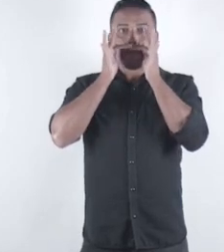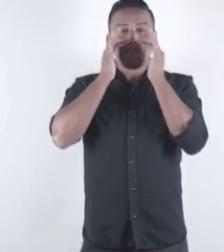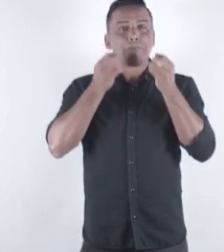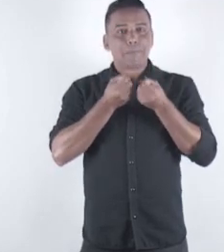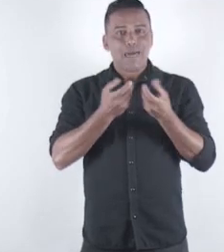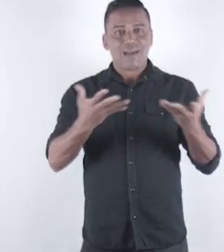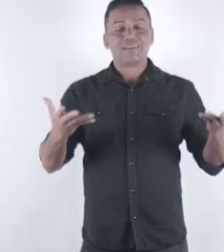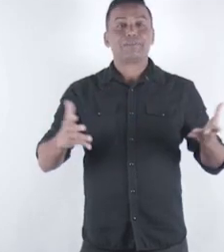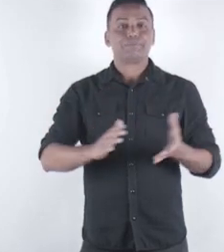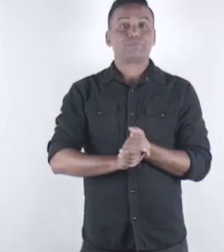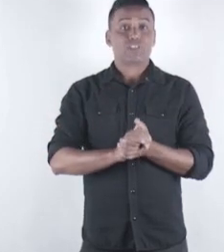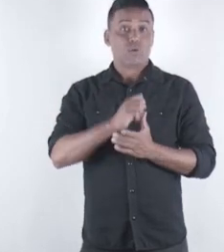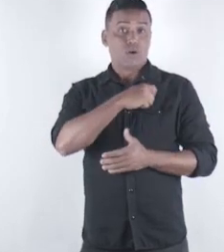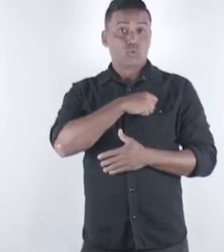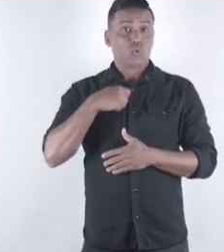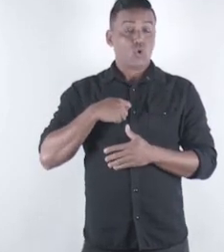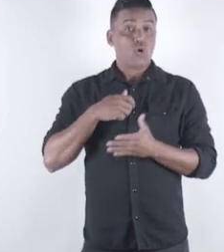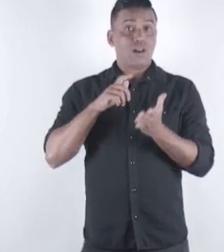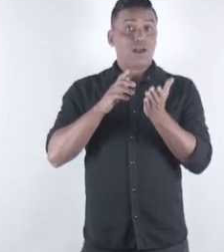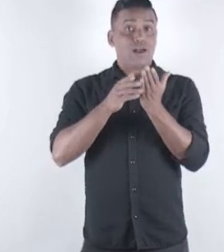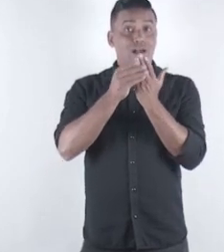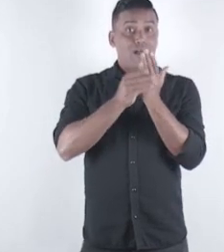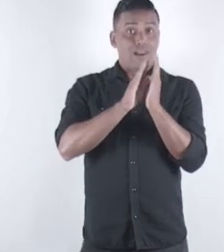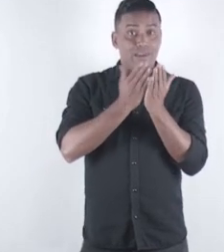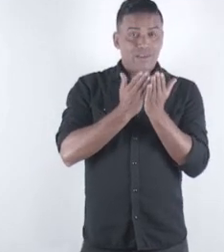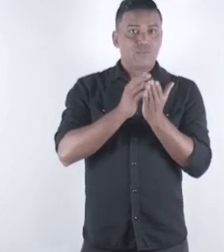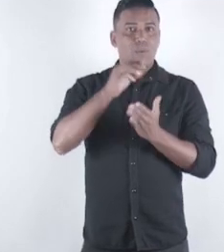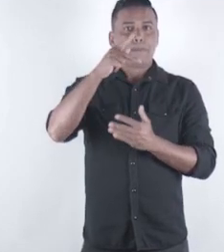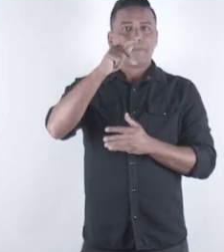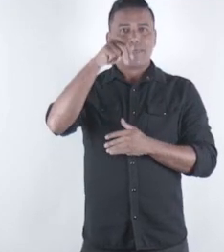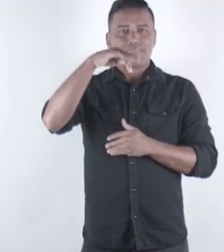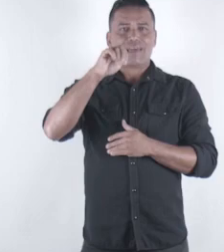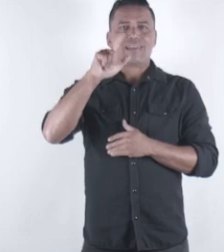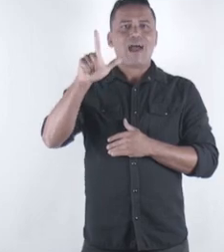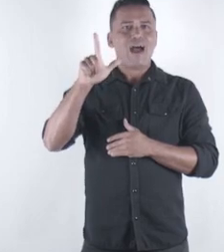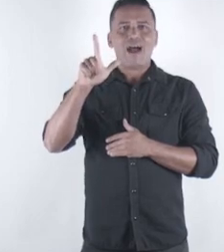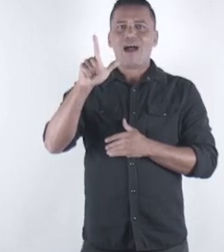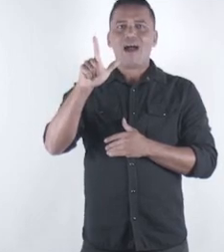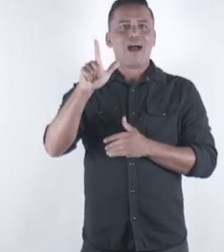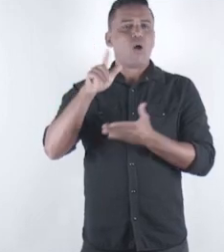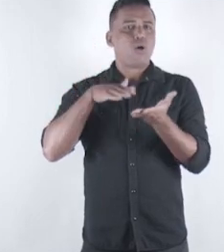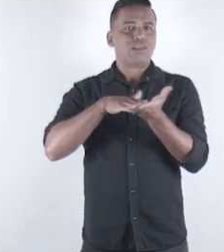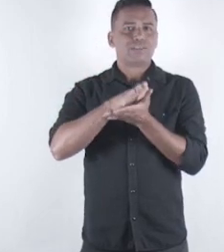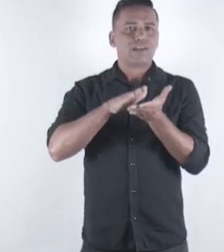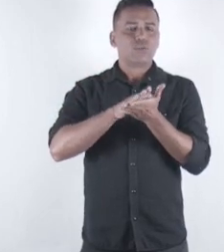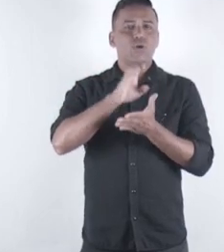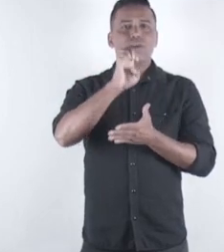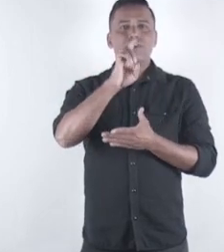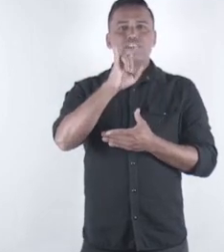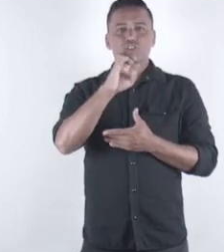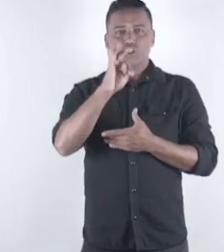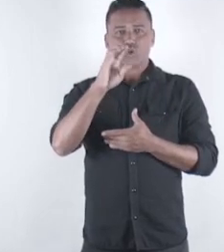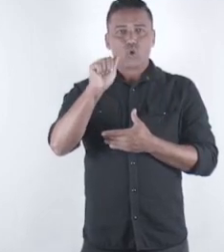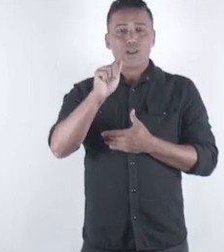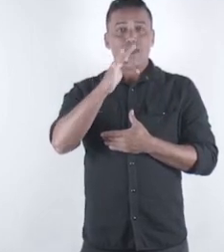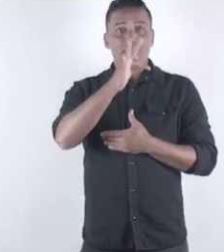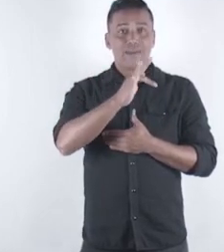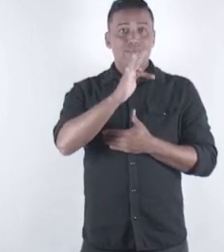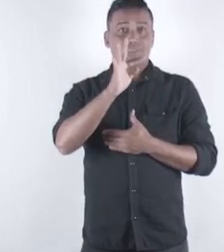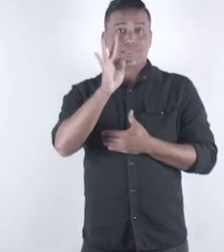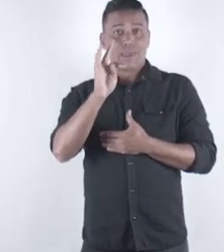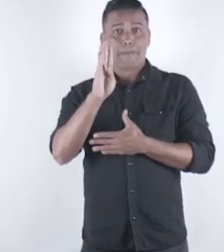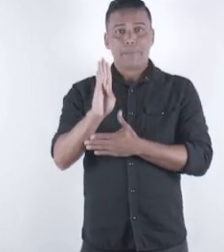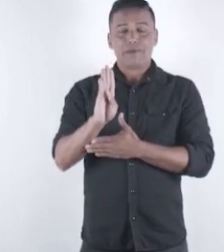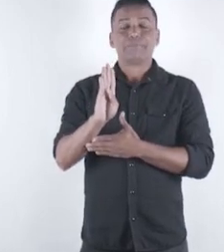sou autora dos livros Pantanautilus e Espia das Montanhas, ambos lançados pela editora FTD. E nesse ano,